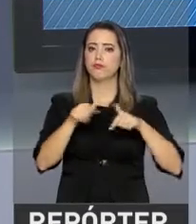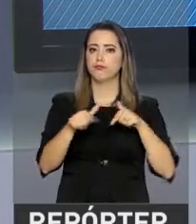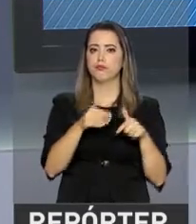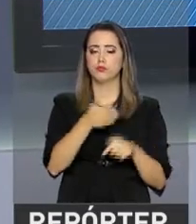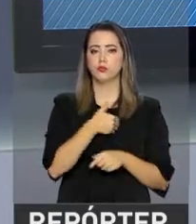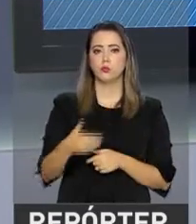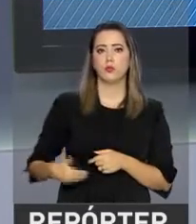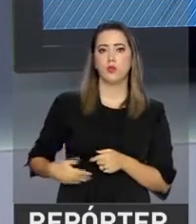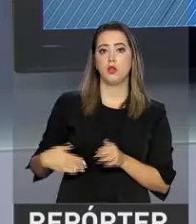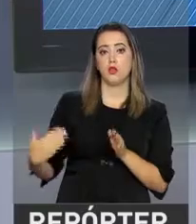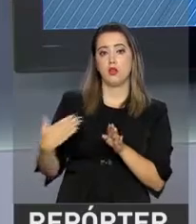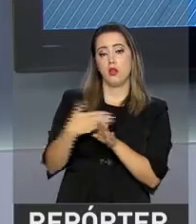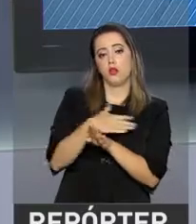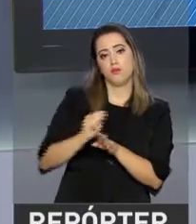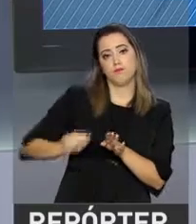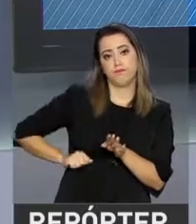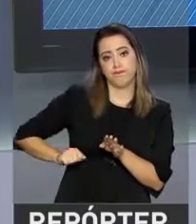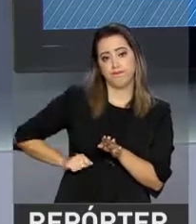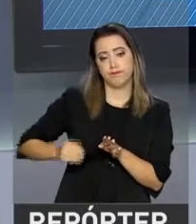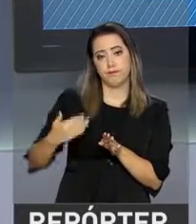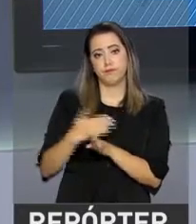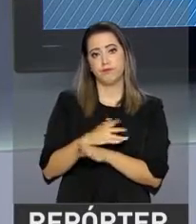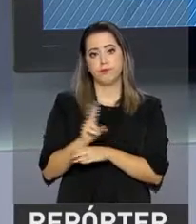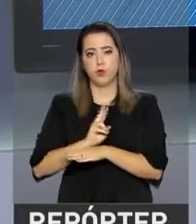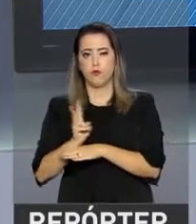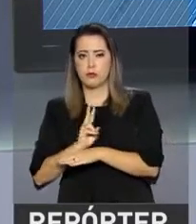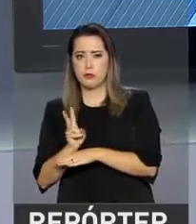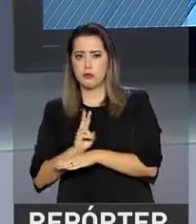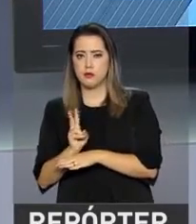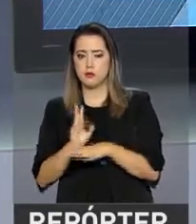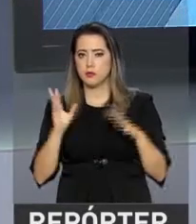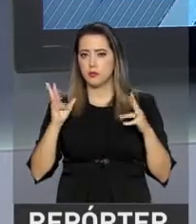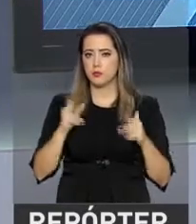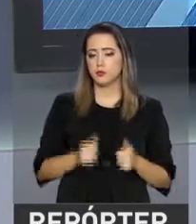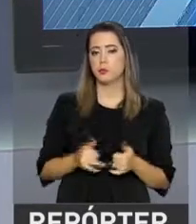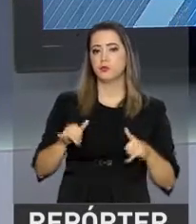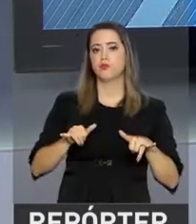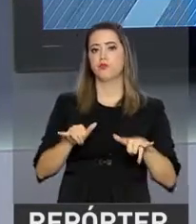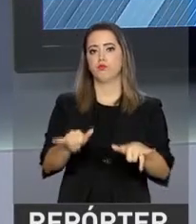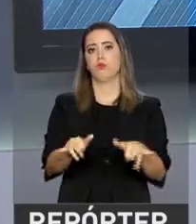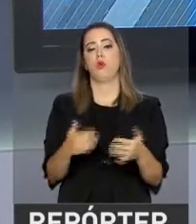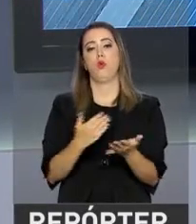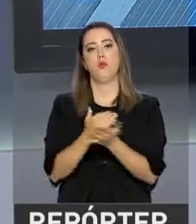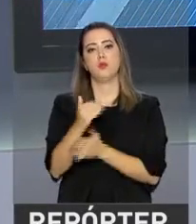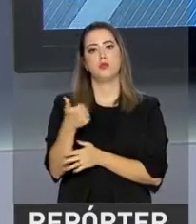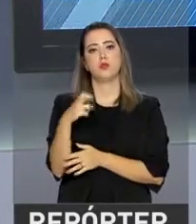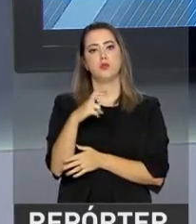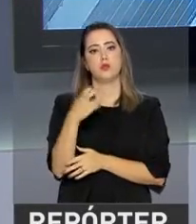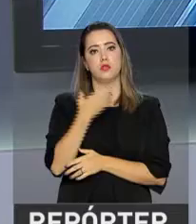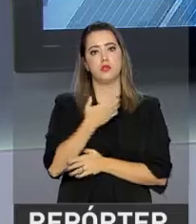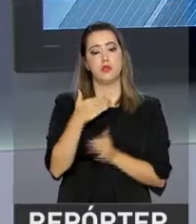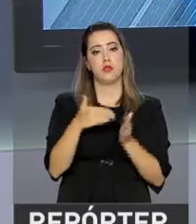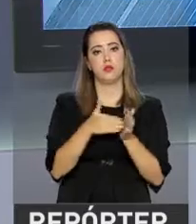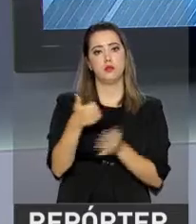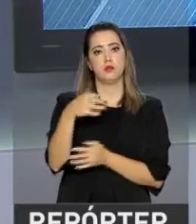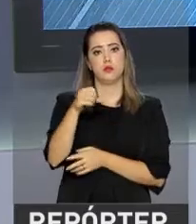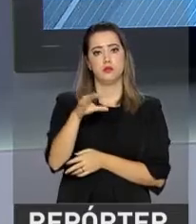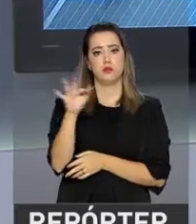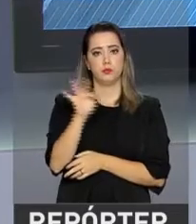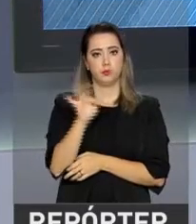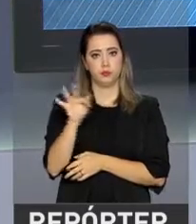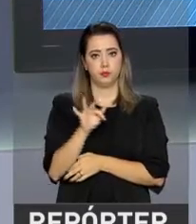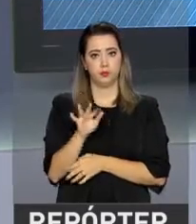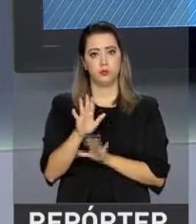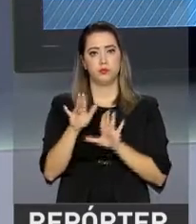funções de alfândega fiscalização e barreiras sanitárias nos aeroportos a operação começou em 15 de dezembro e vai até 19